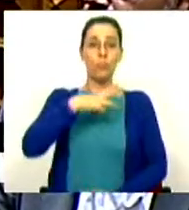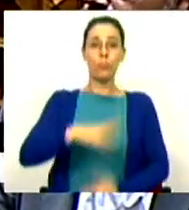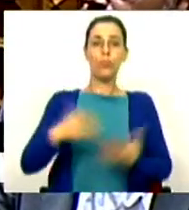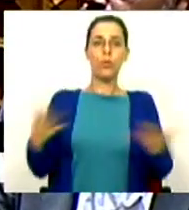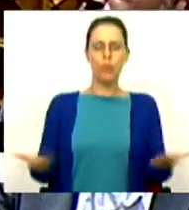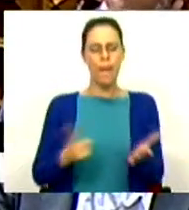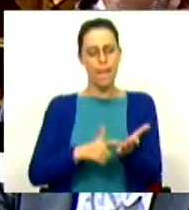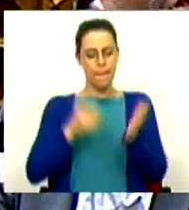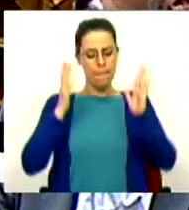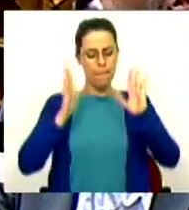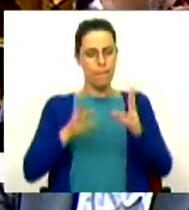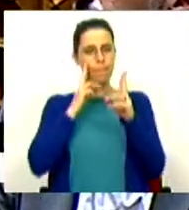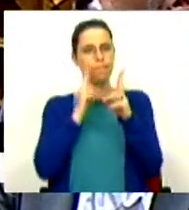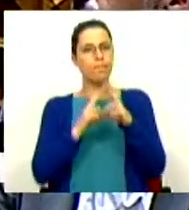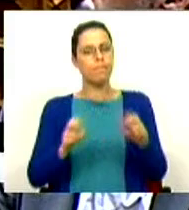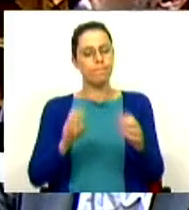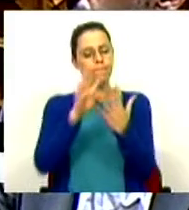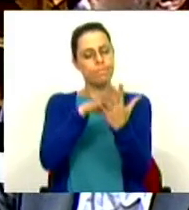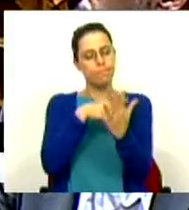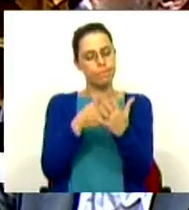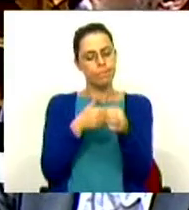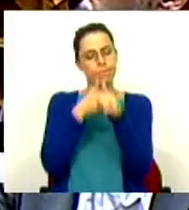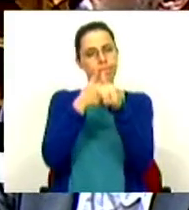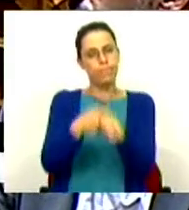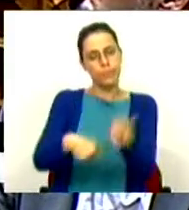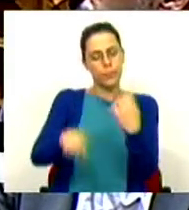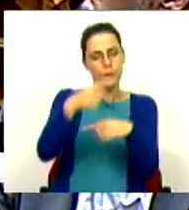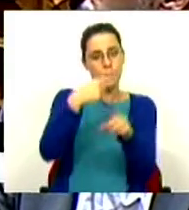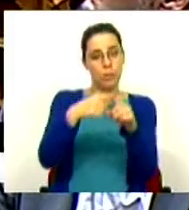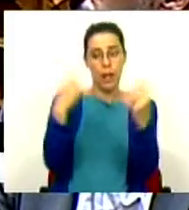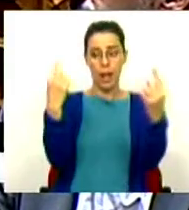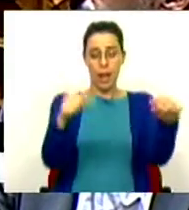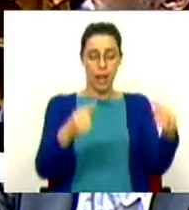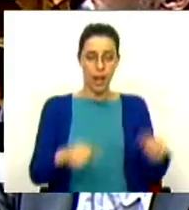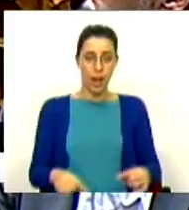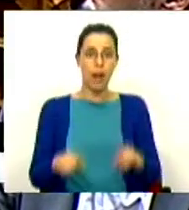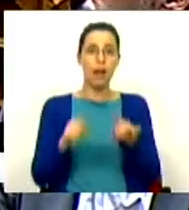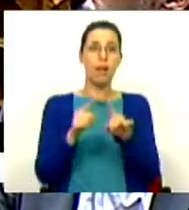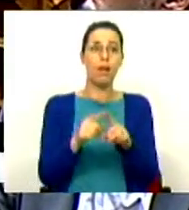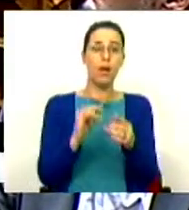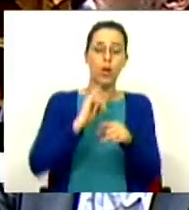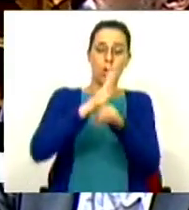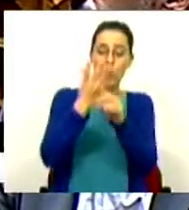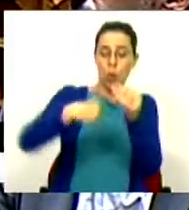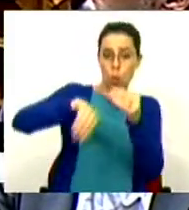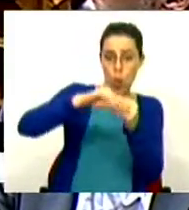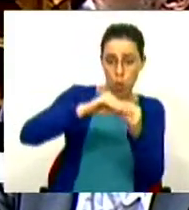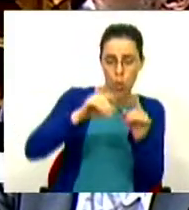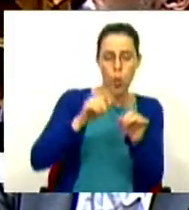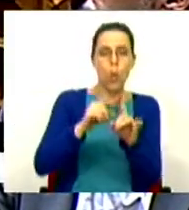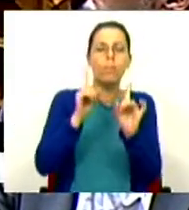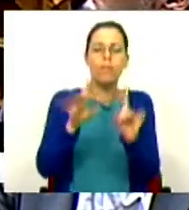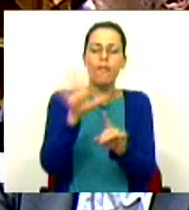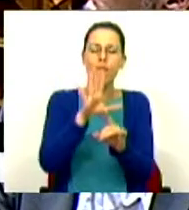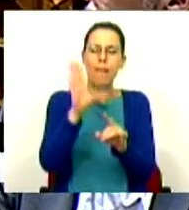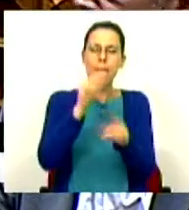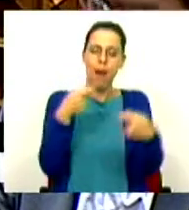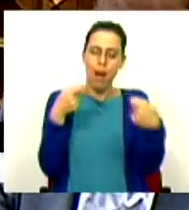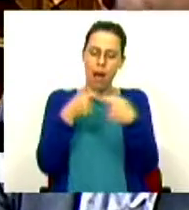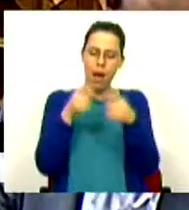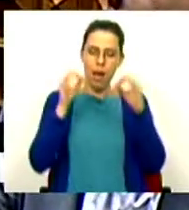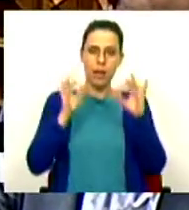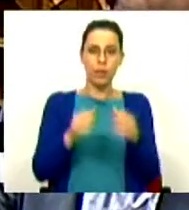A necessidade de encontrarmos uma matriz que aglutine os benefícios existentes e a que se acresçam outros, servirá de forma mais